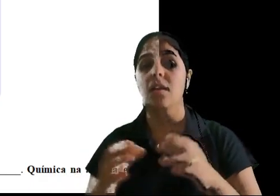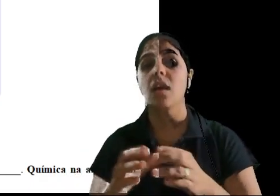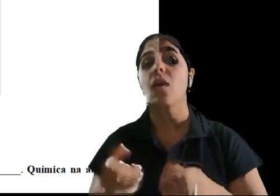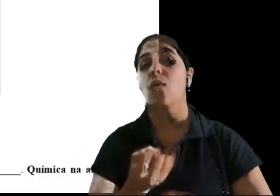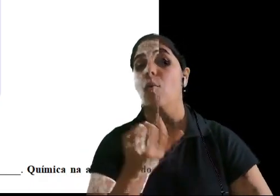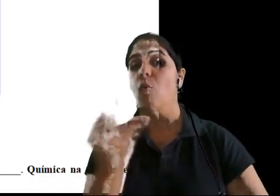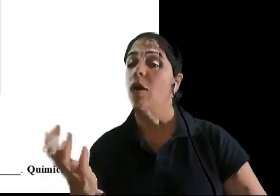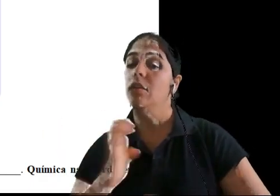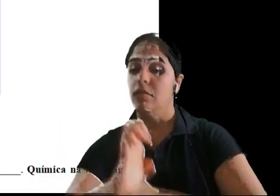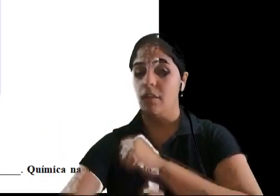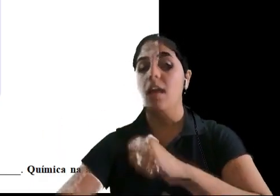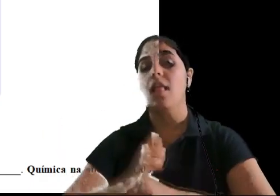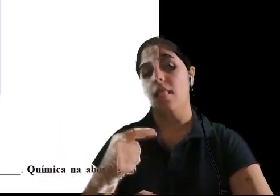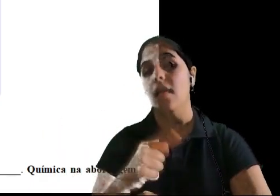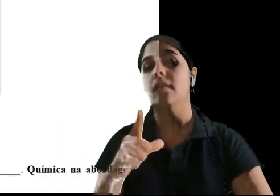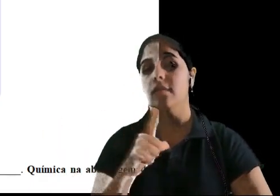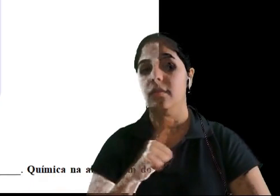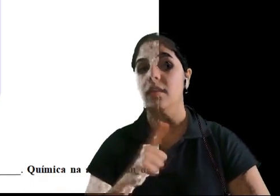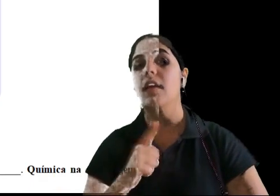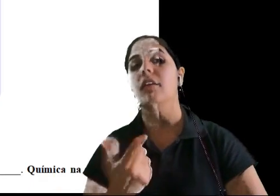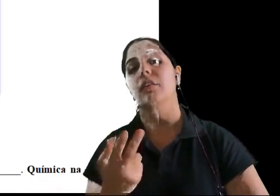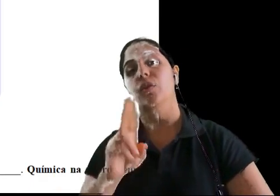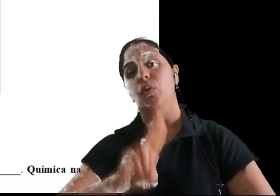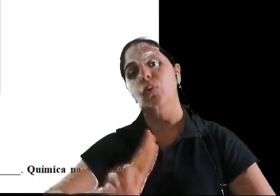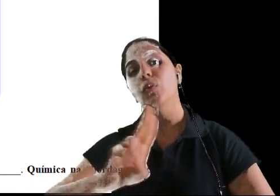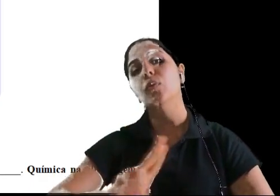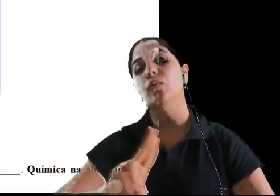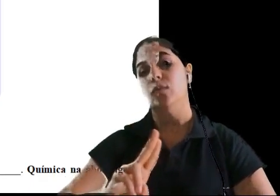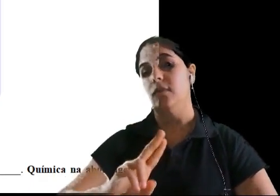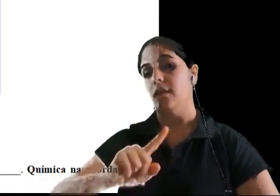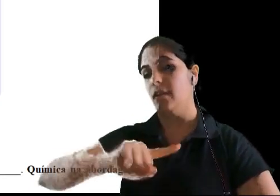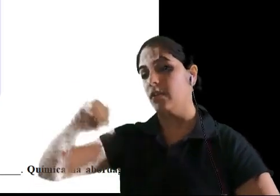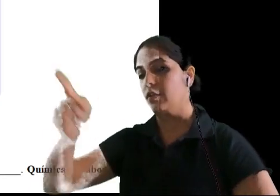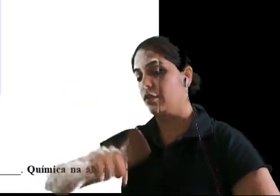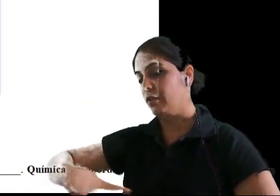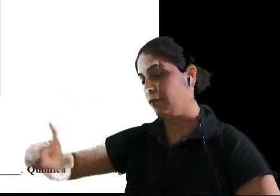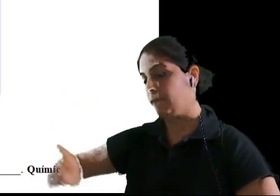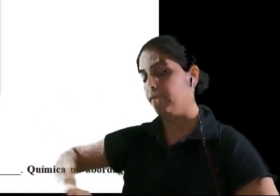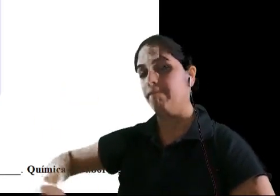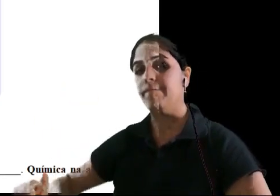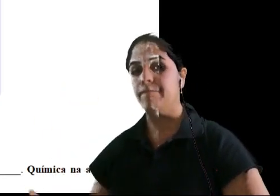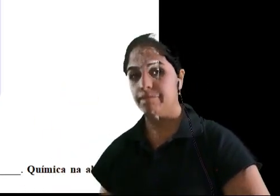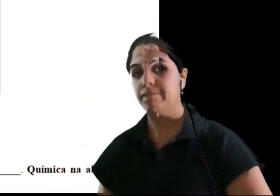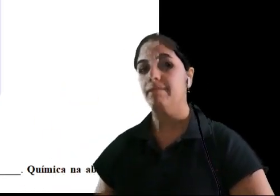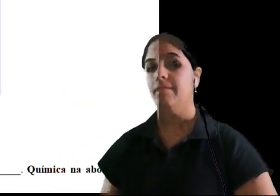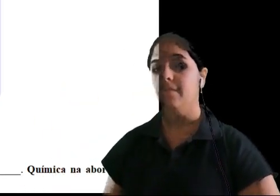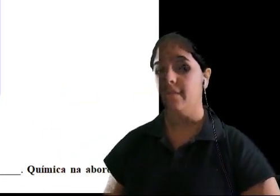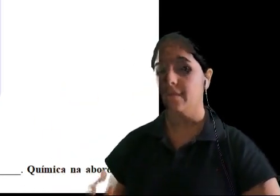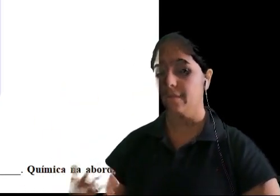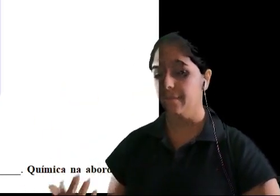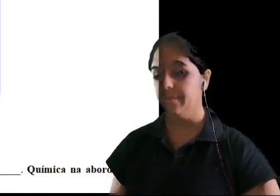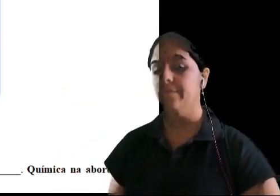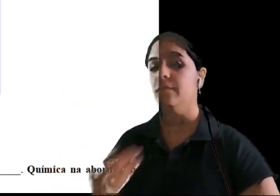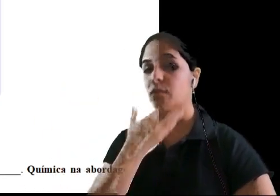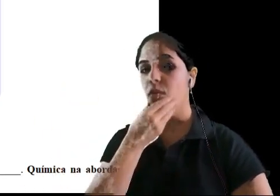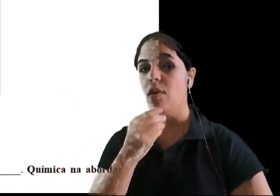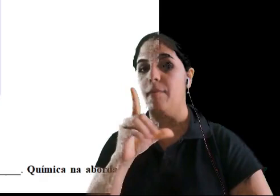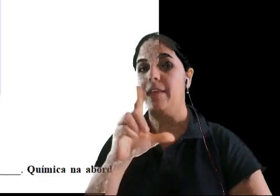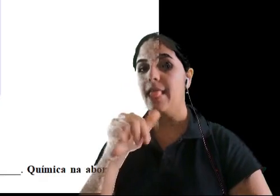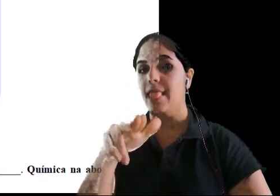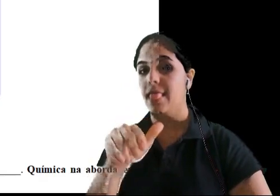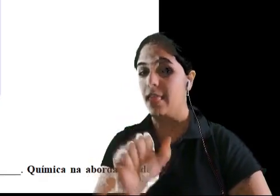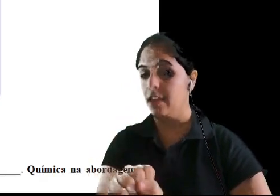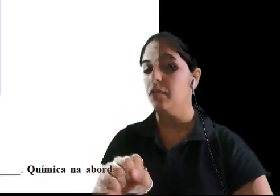nós sabemos quantos elétrons ele tem e, utilizando o diagrama das diagonais proposto por Linus Pauling,